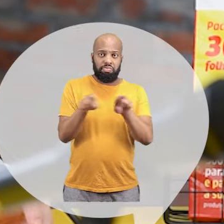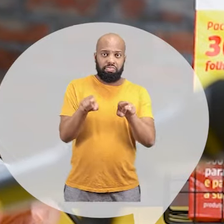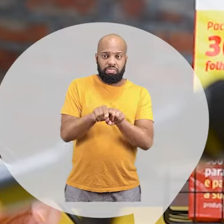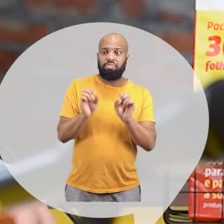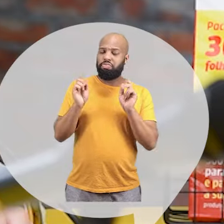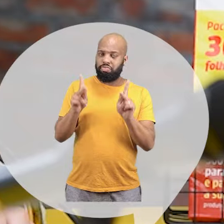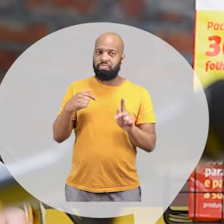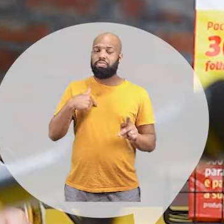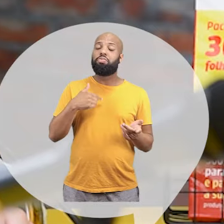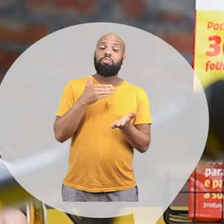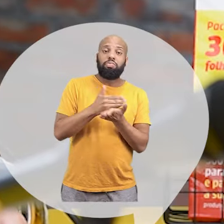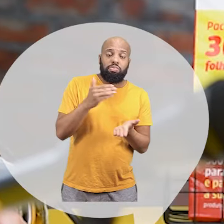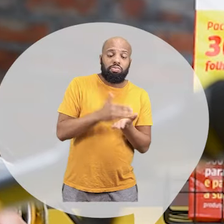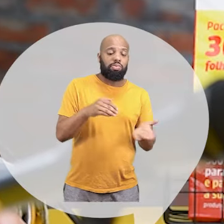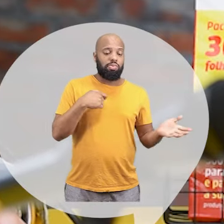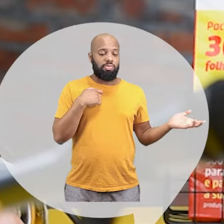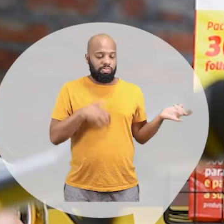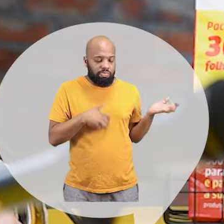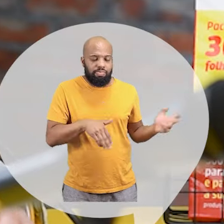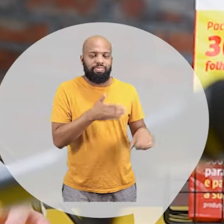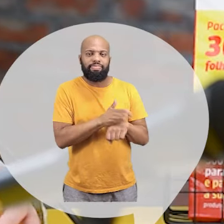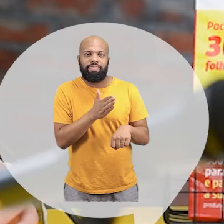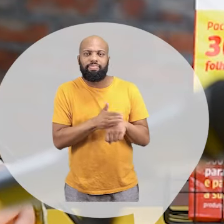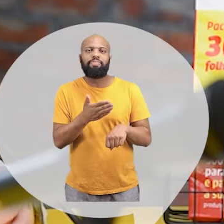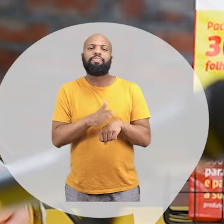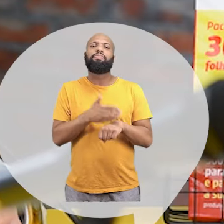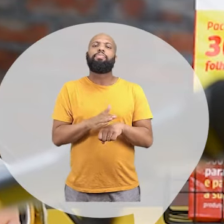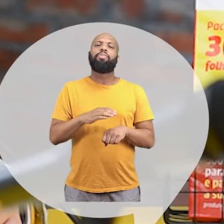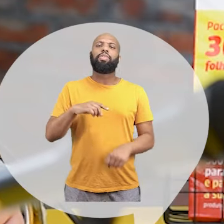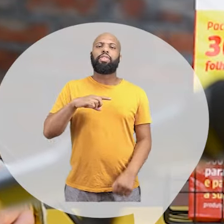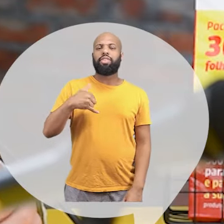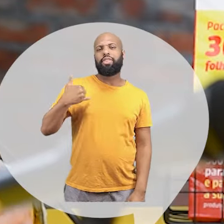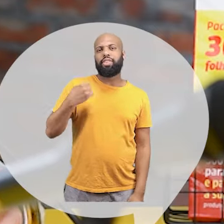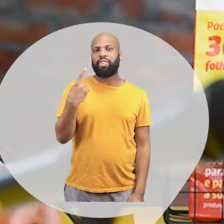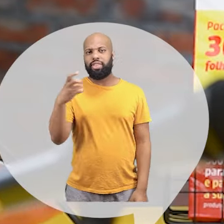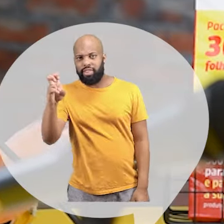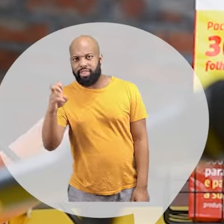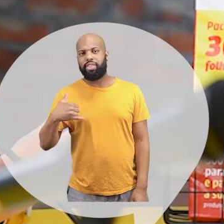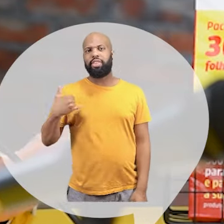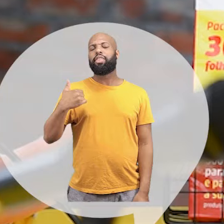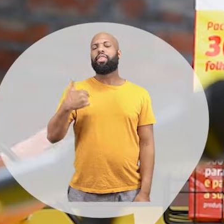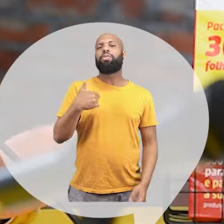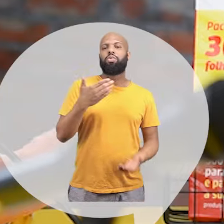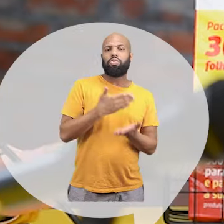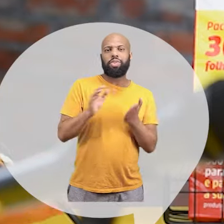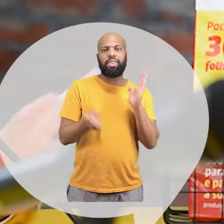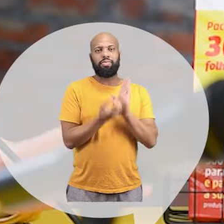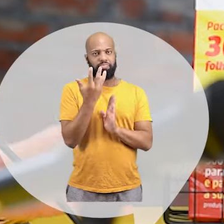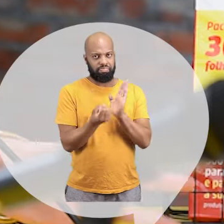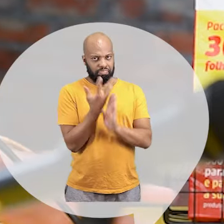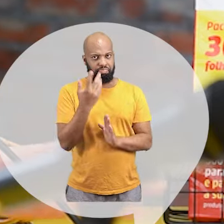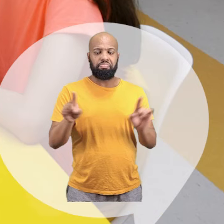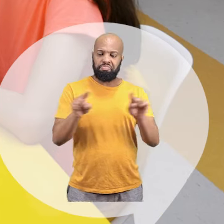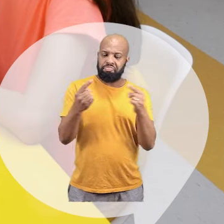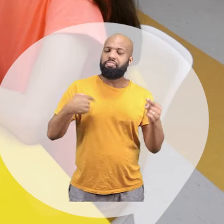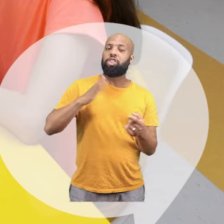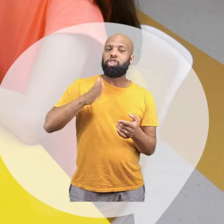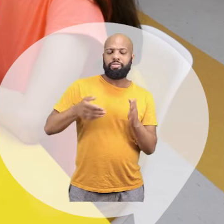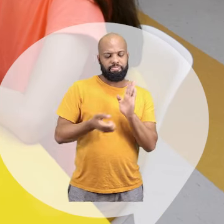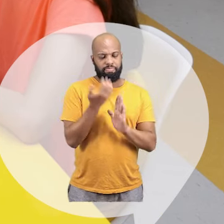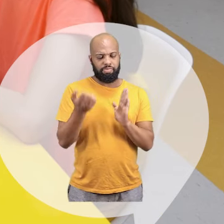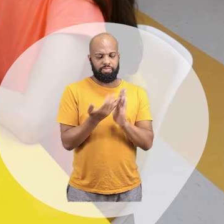que eu vou tocar violão também e daí eu comecei a pegar violão comecei a pegar o violão do meu pai e aos 15 anos eu comecei a compor músicas